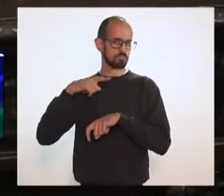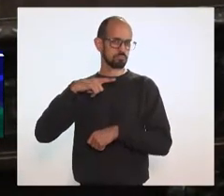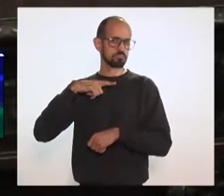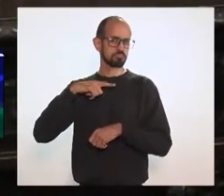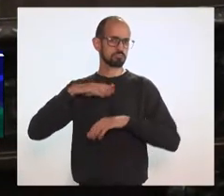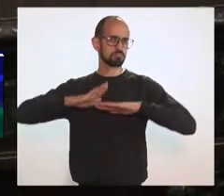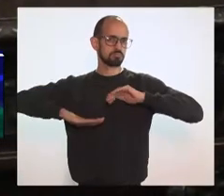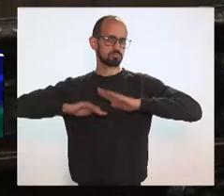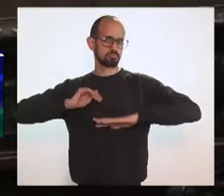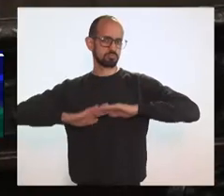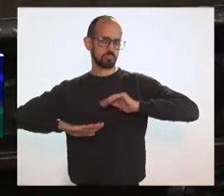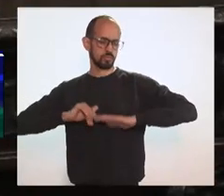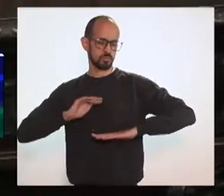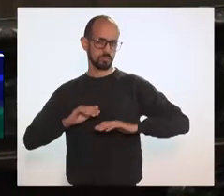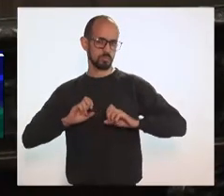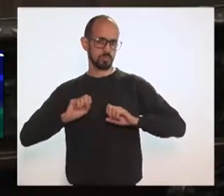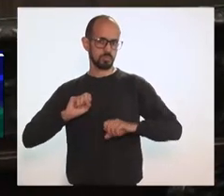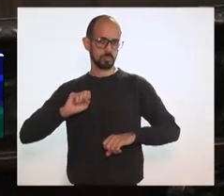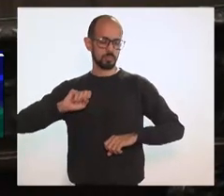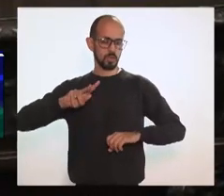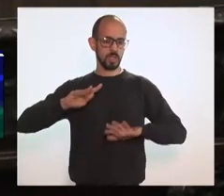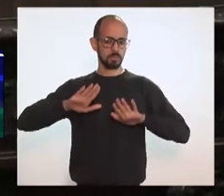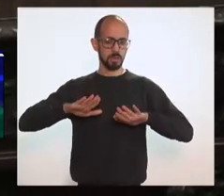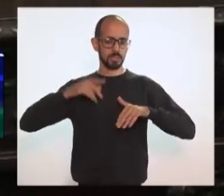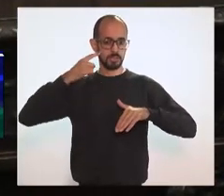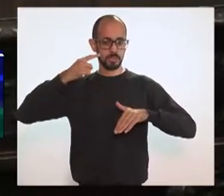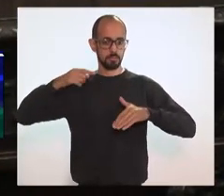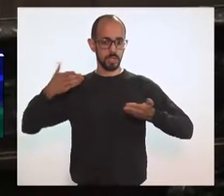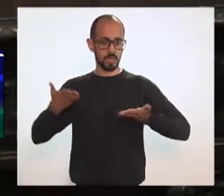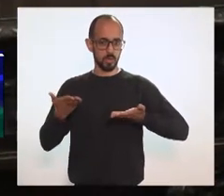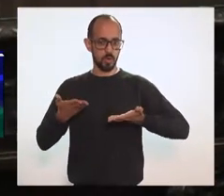Pois bem, esta semana